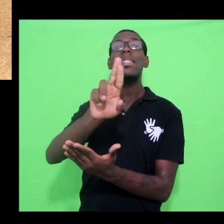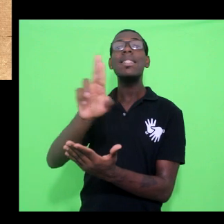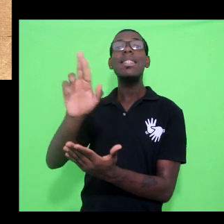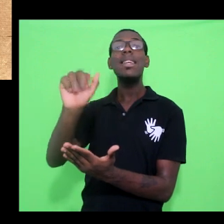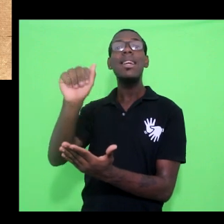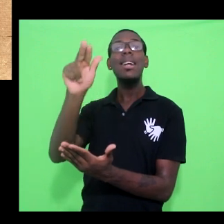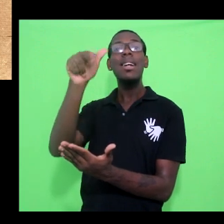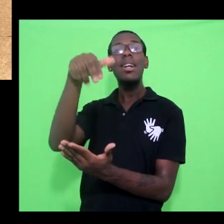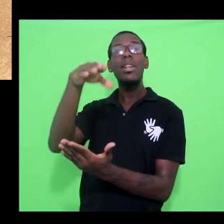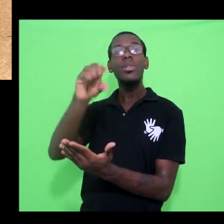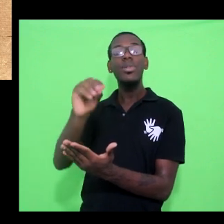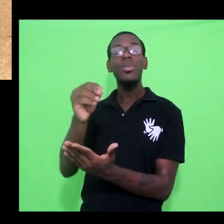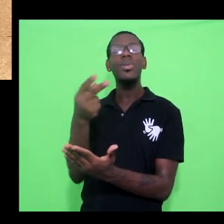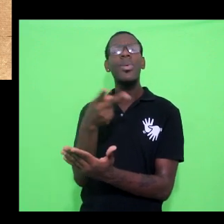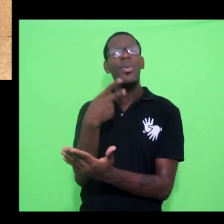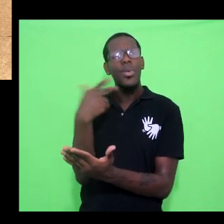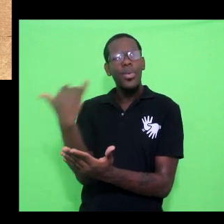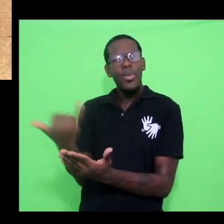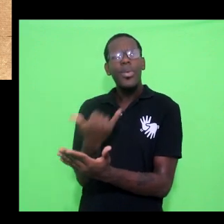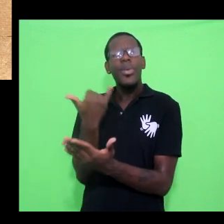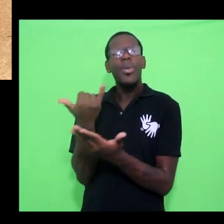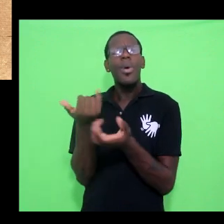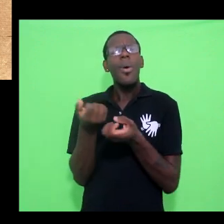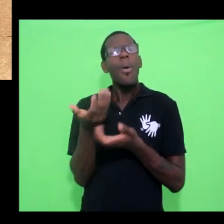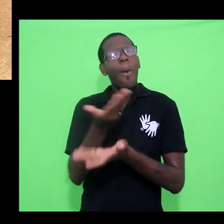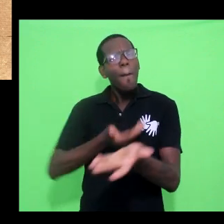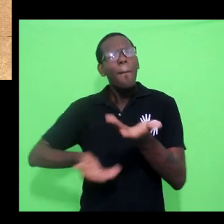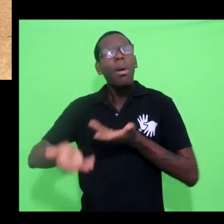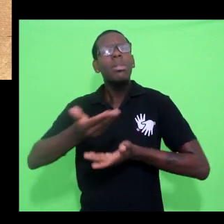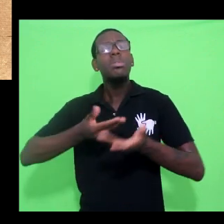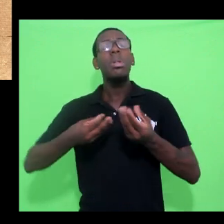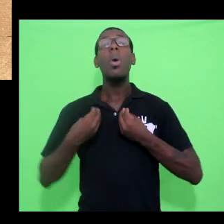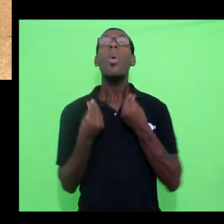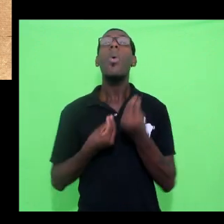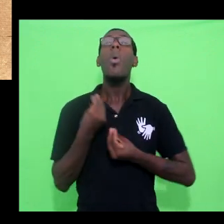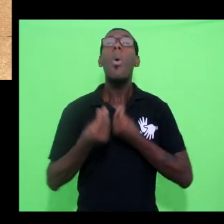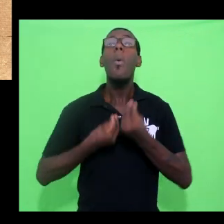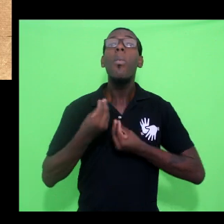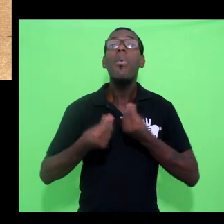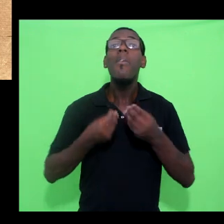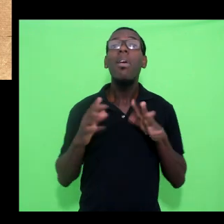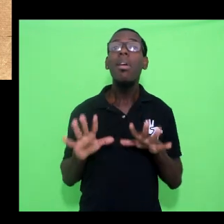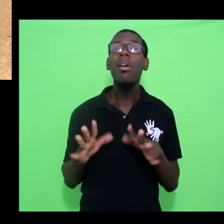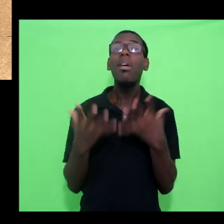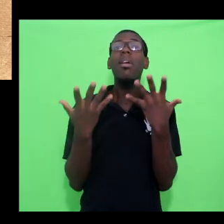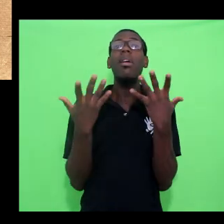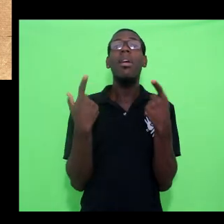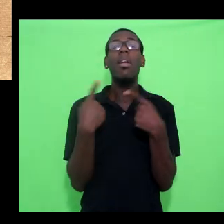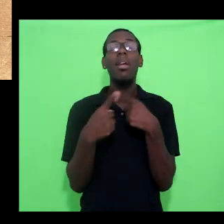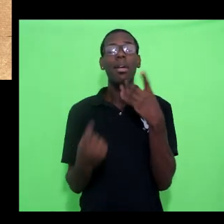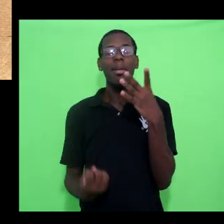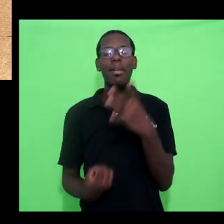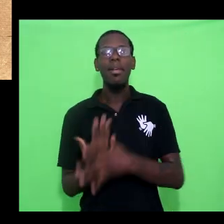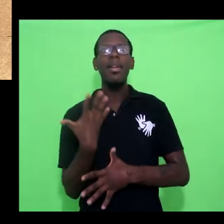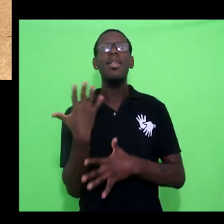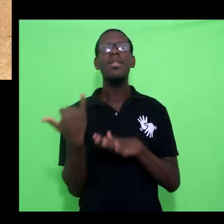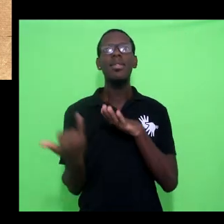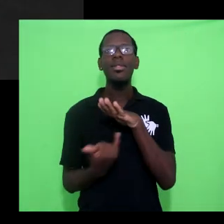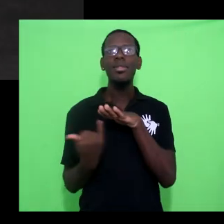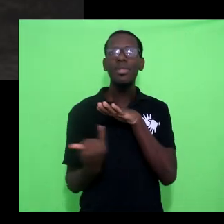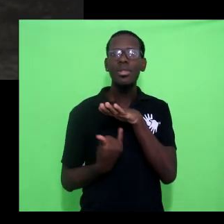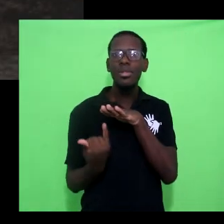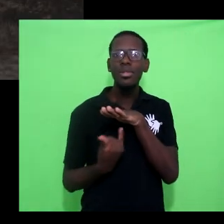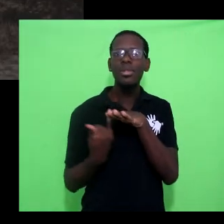Então, diz para gente sobre como foi essa ocasião da criação do Instituto